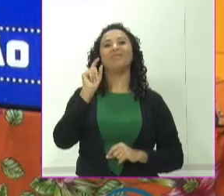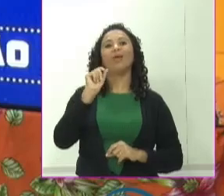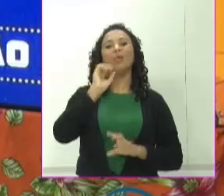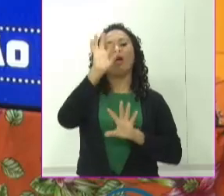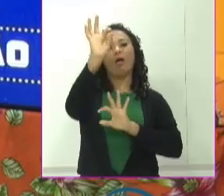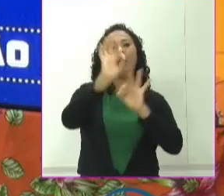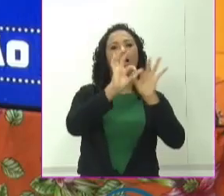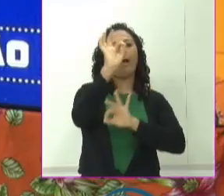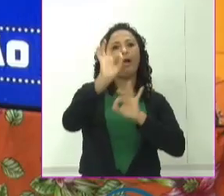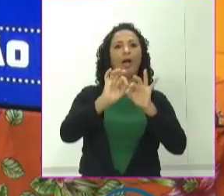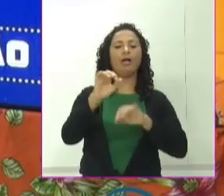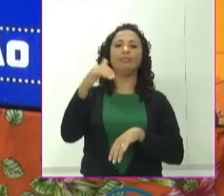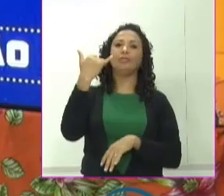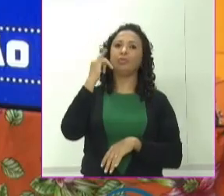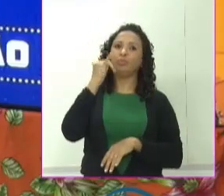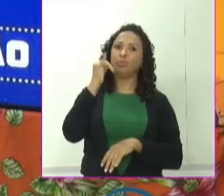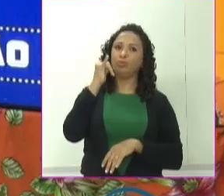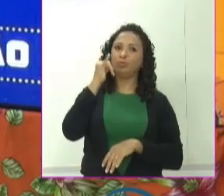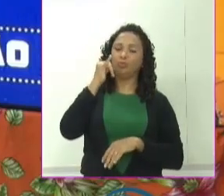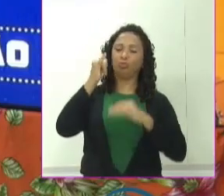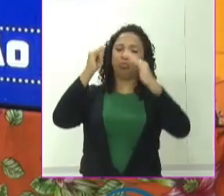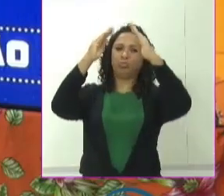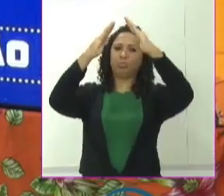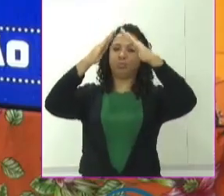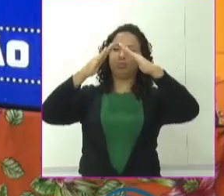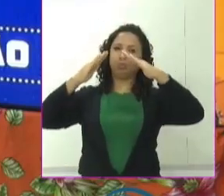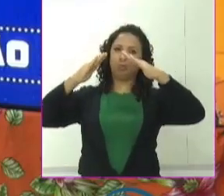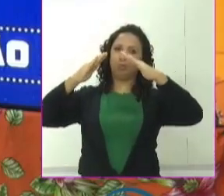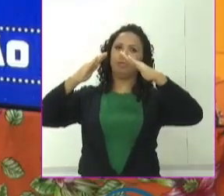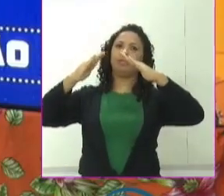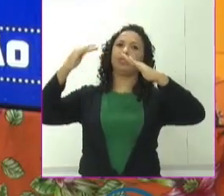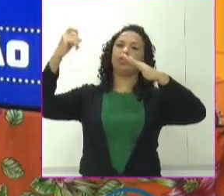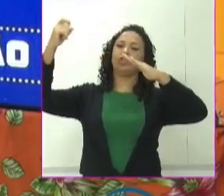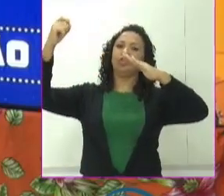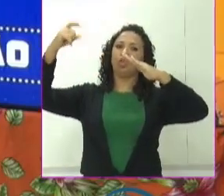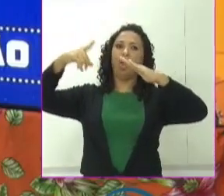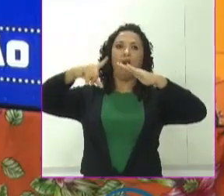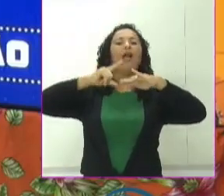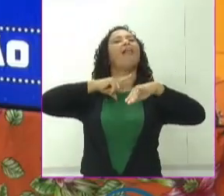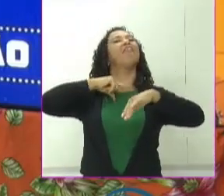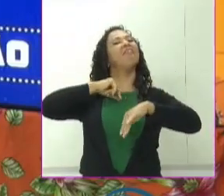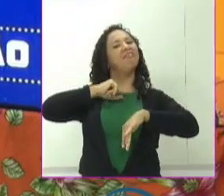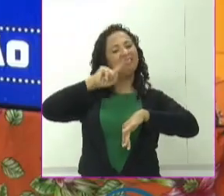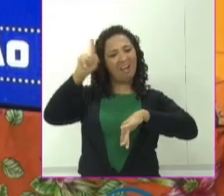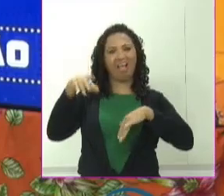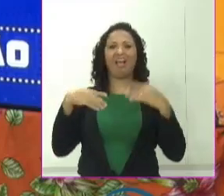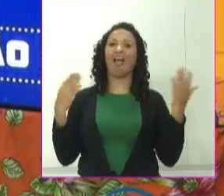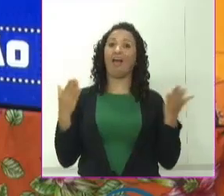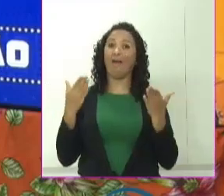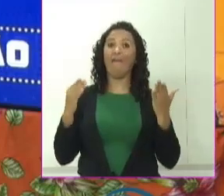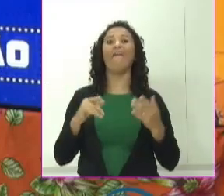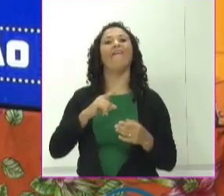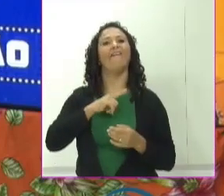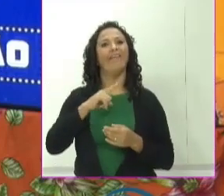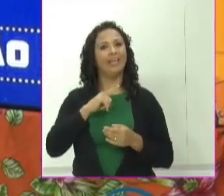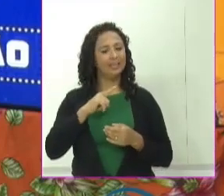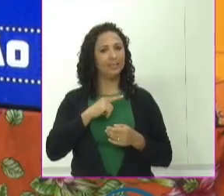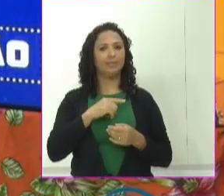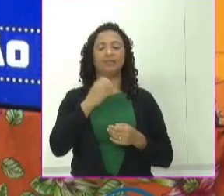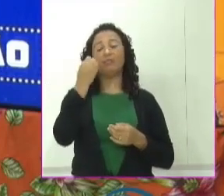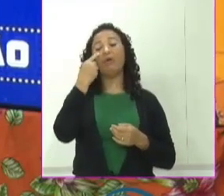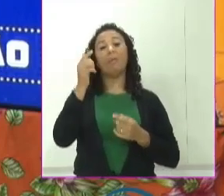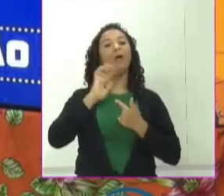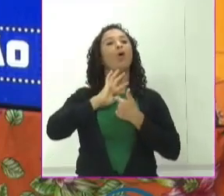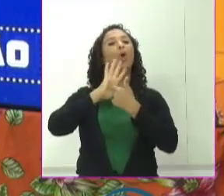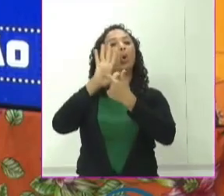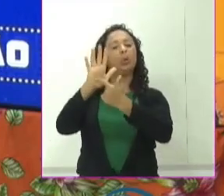usina de energia solar, botando para quebrar o nosso comodoro. Tem vídeo? Tem? Tem? Tem alguma coisa? Tem? Pois mostra aí